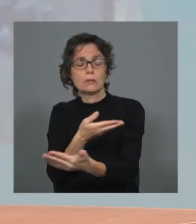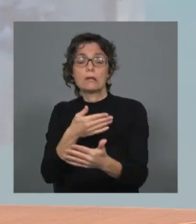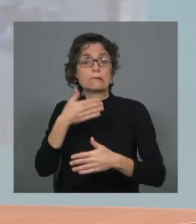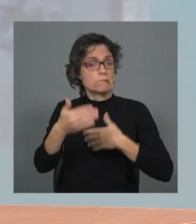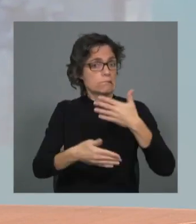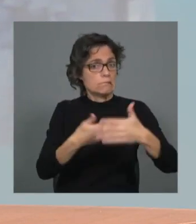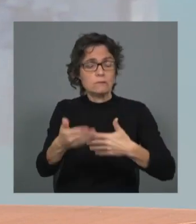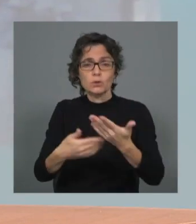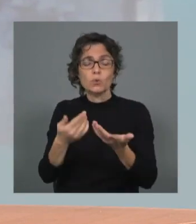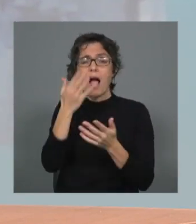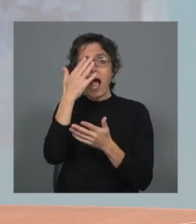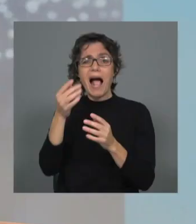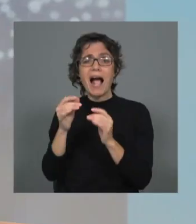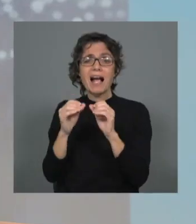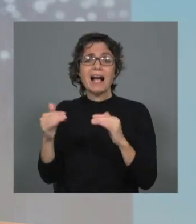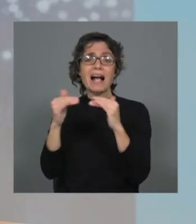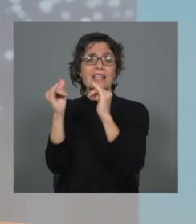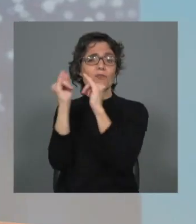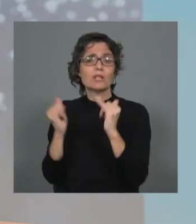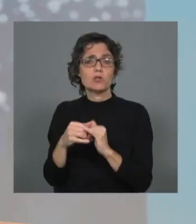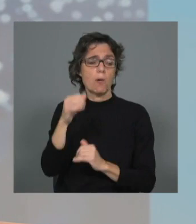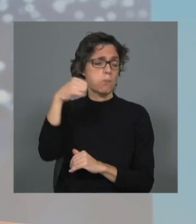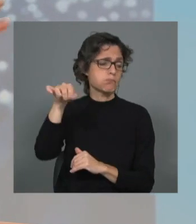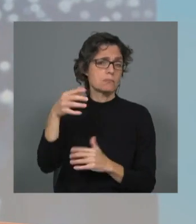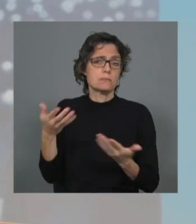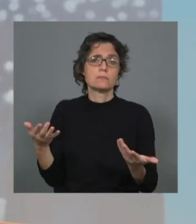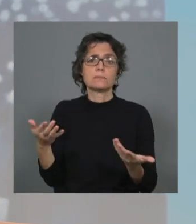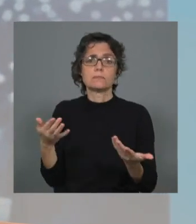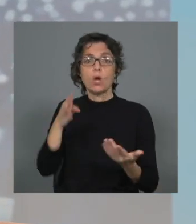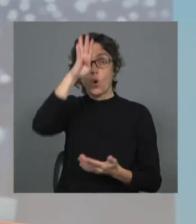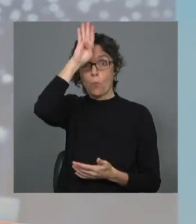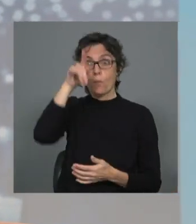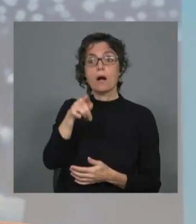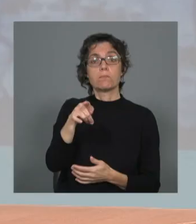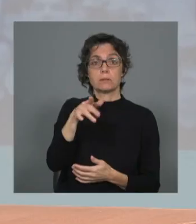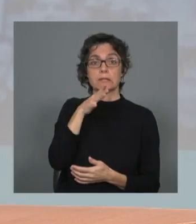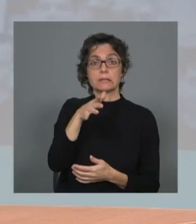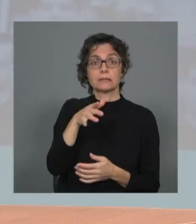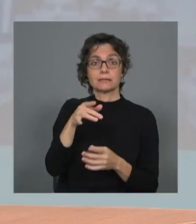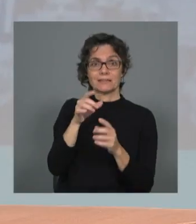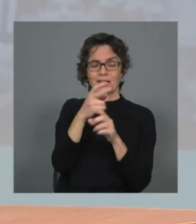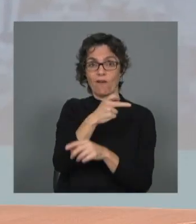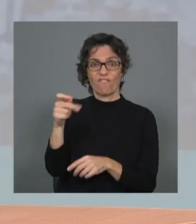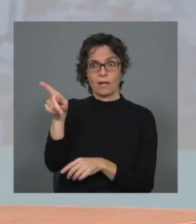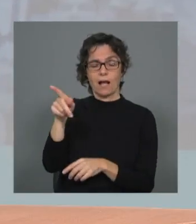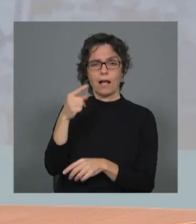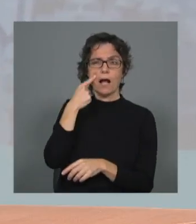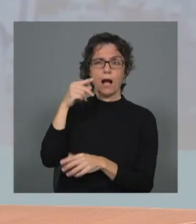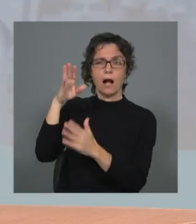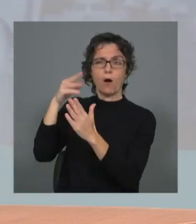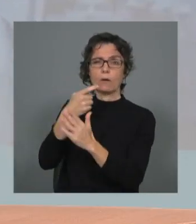incomodou profundamente o Papa. E que o Papa fez questão de sublinhar, Sim. olha o muro ali, não é? Quando, Sim, isso também foi de com os improviso, ortodoxos. isso foi de